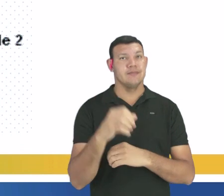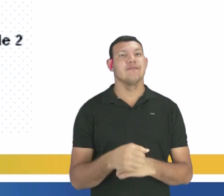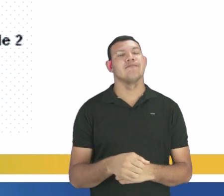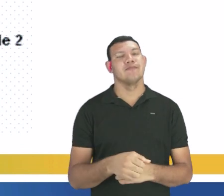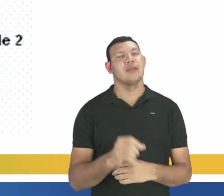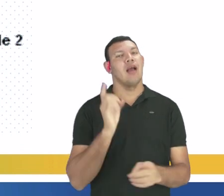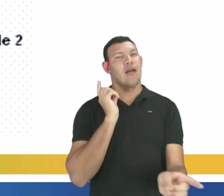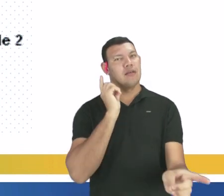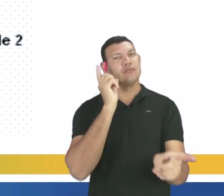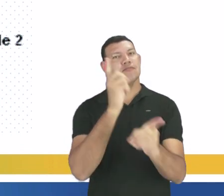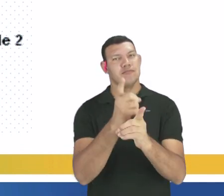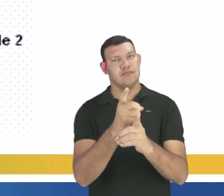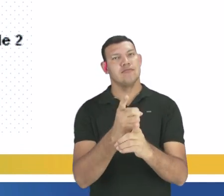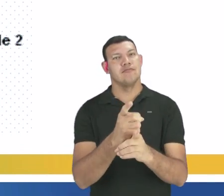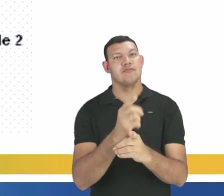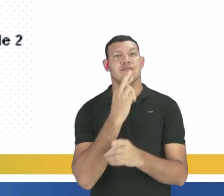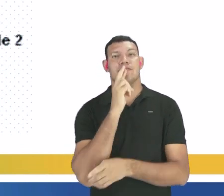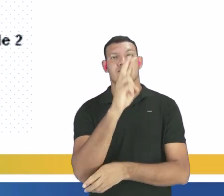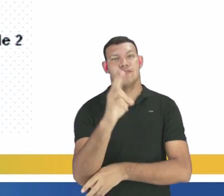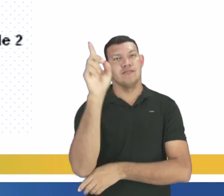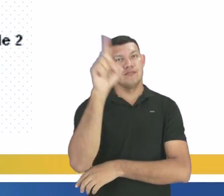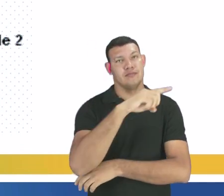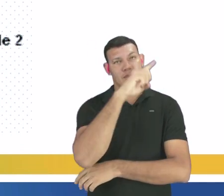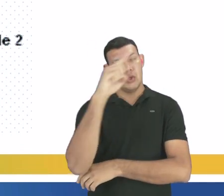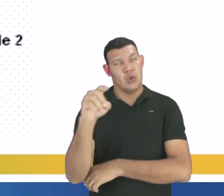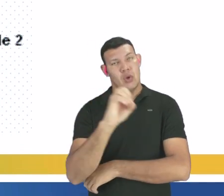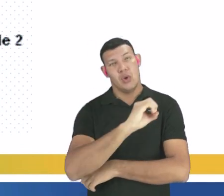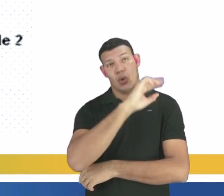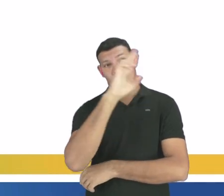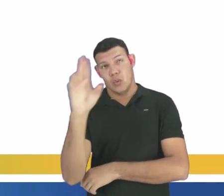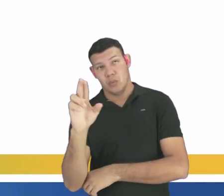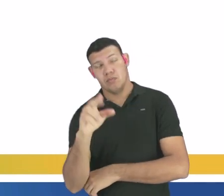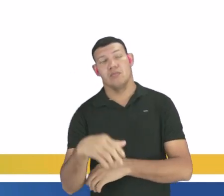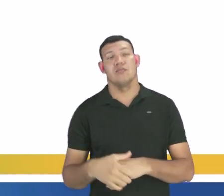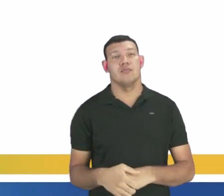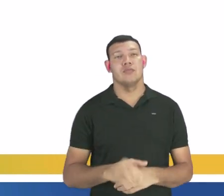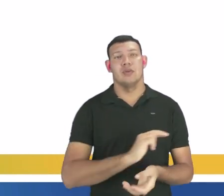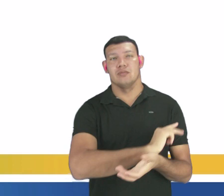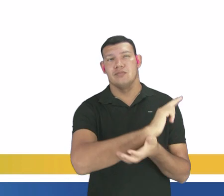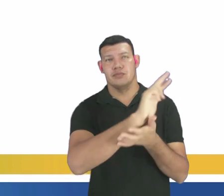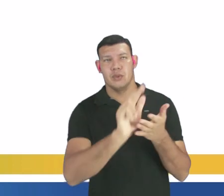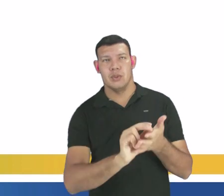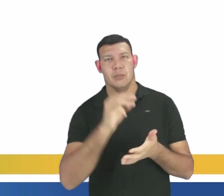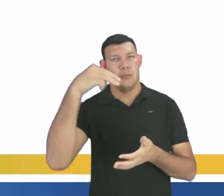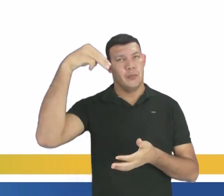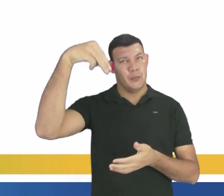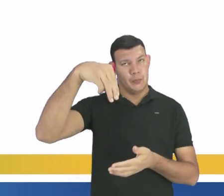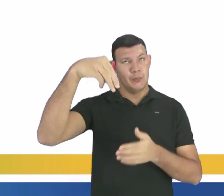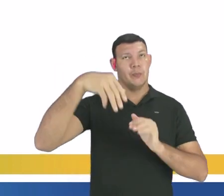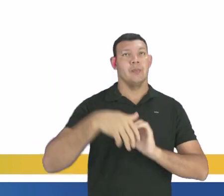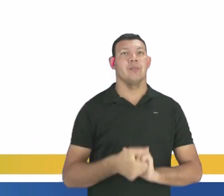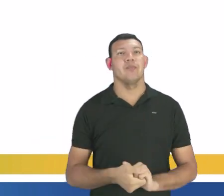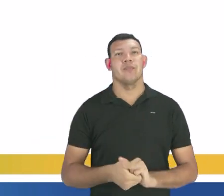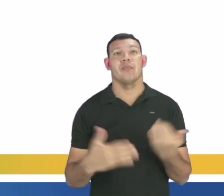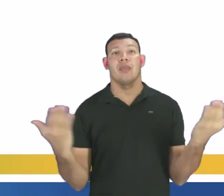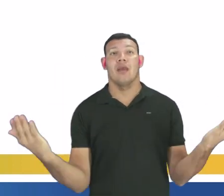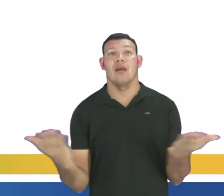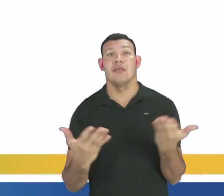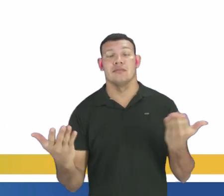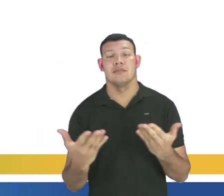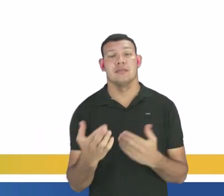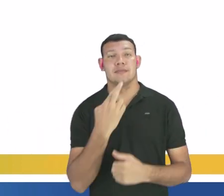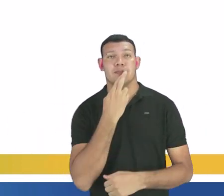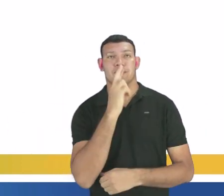raiz nula ou a multiplicidade n. Tudo bem? Vamos agora falar de raízes